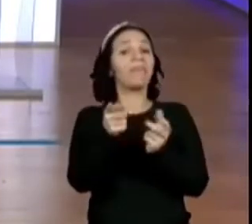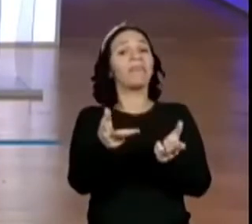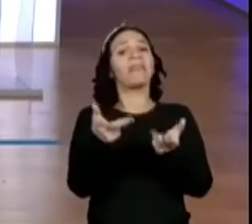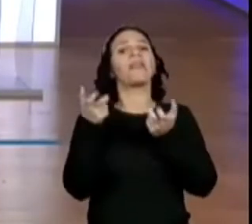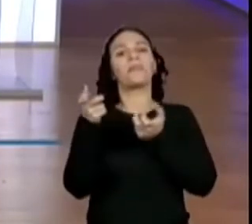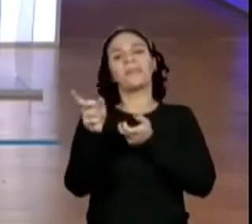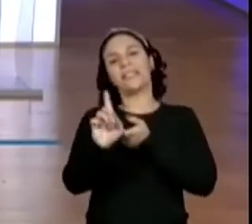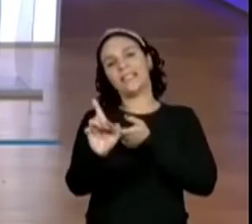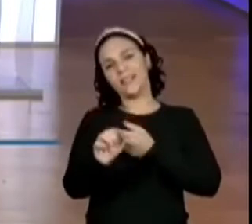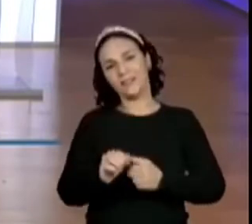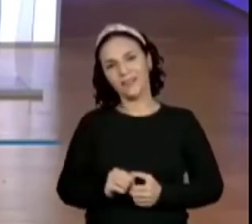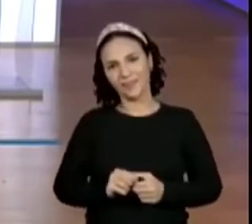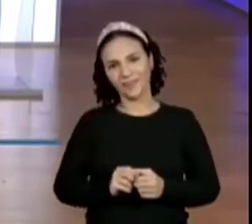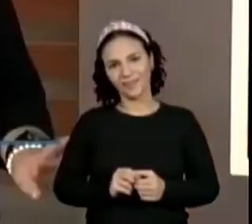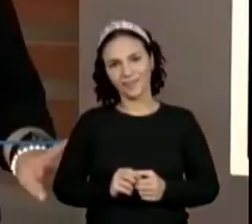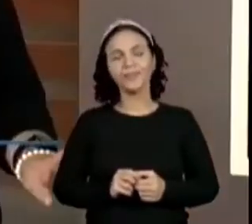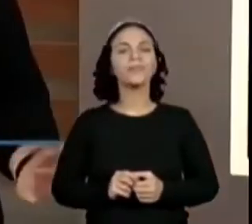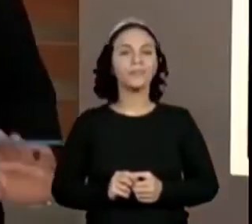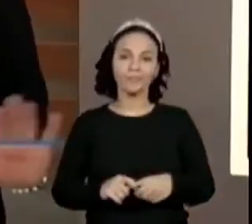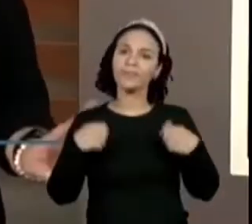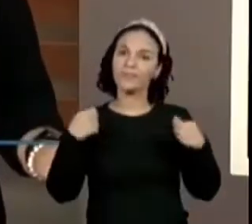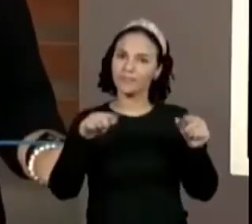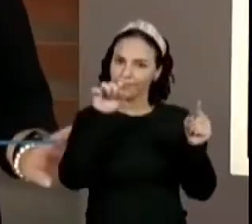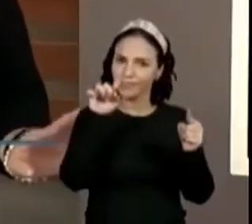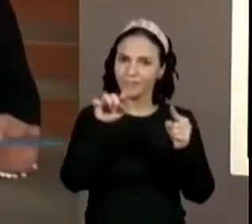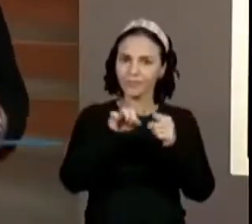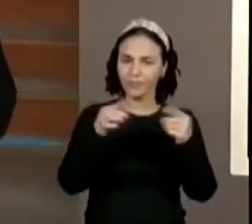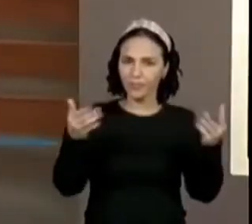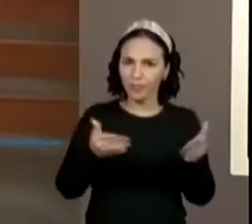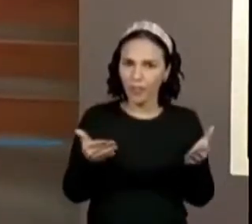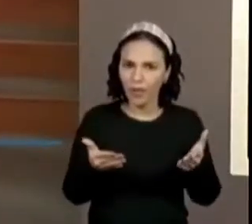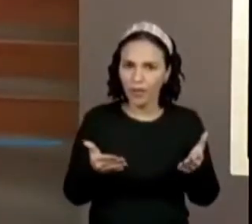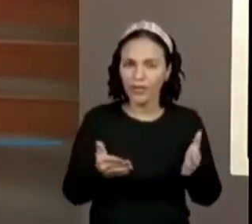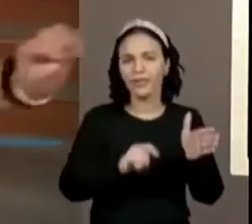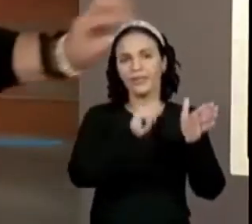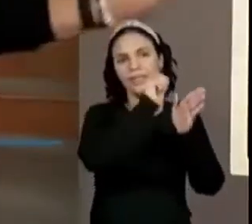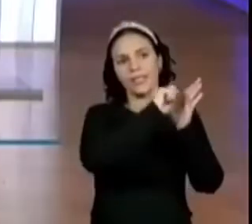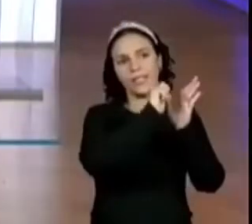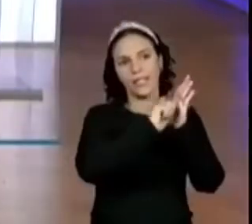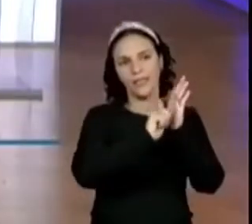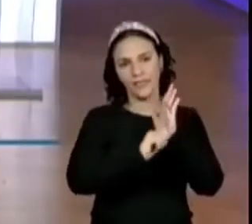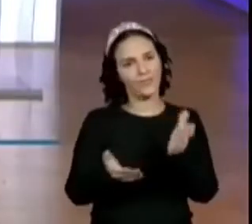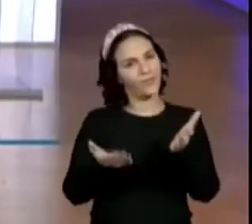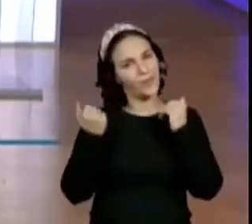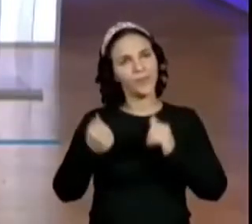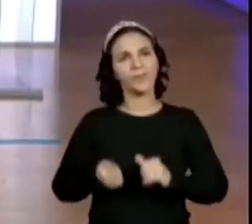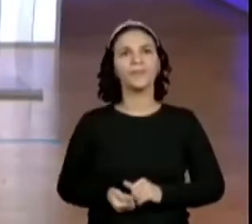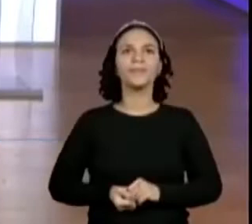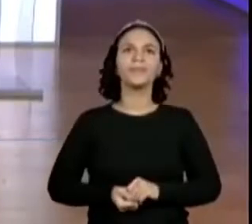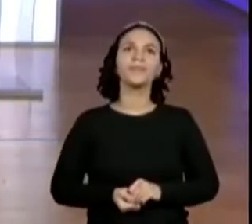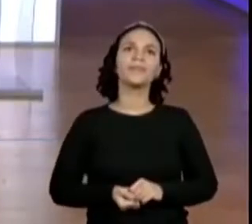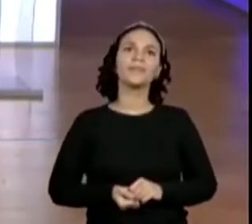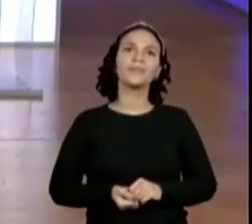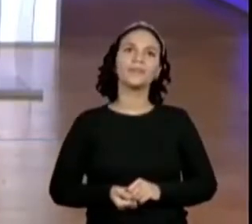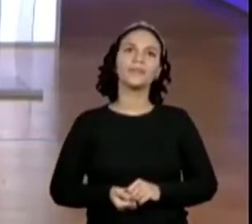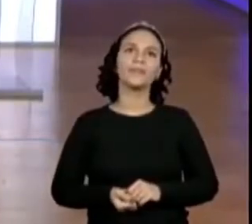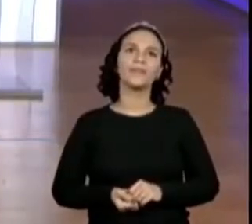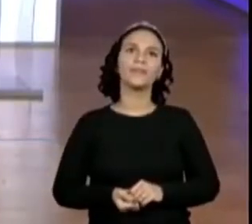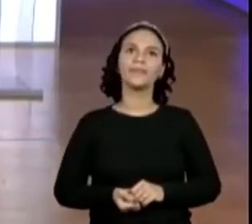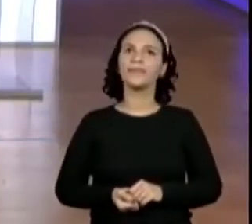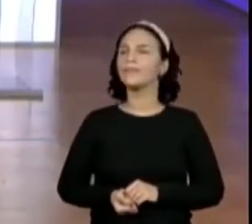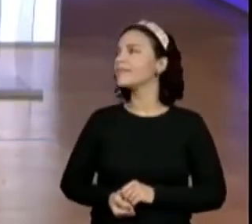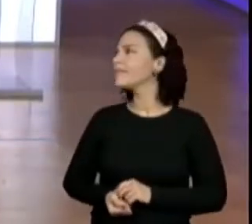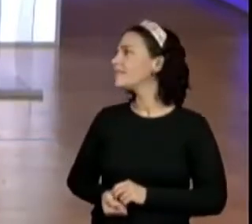percebem isso, né? E a gente precisa atingir a meta de hoje. Qual é a meta de hoje? Fazer essa escrita. Então vamos lá. Vamos